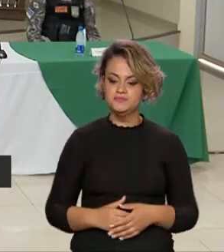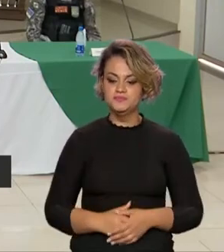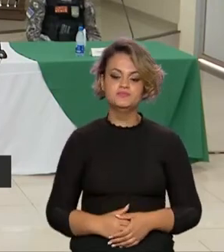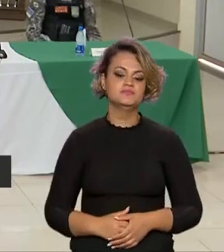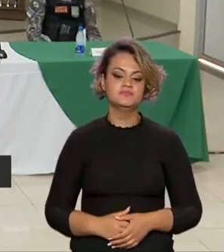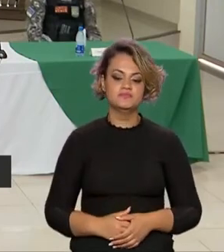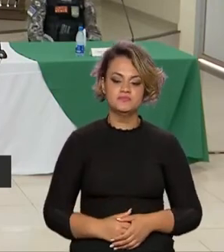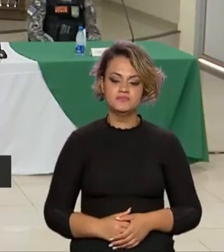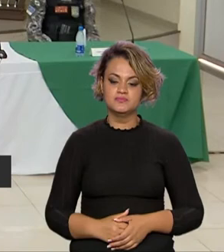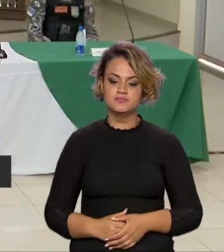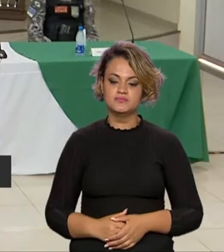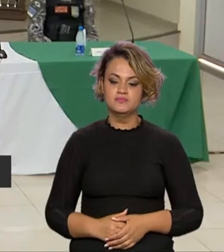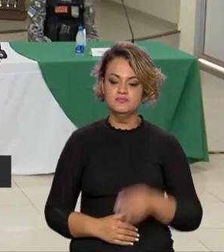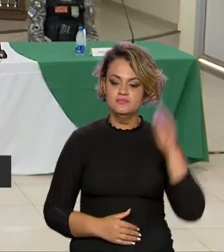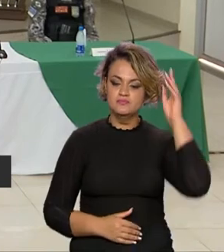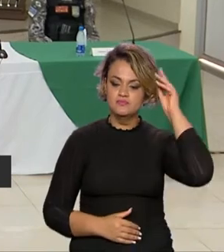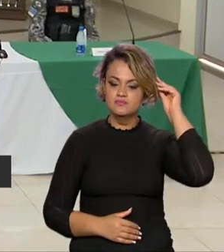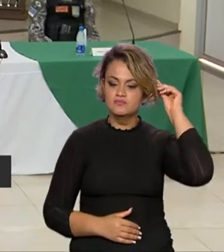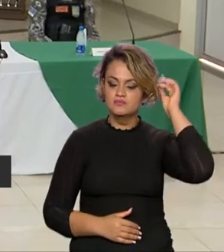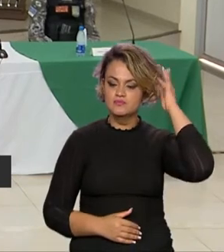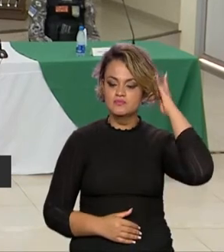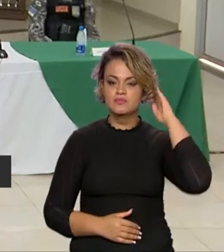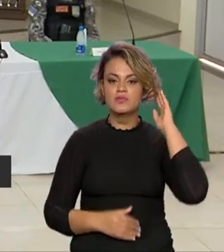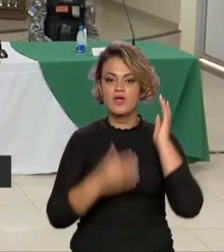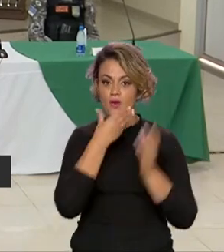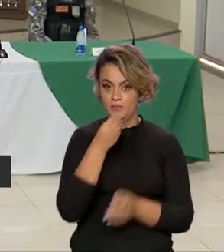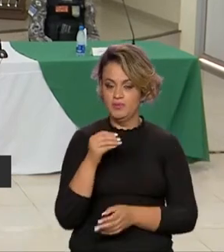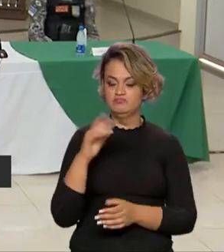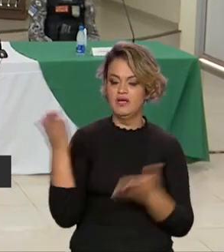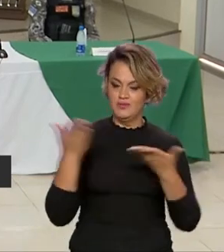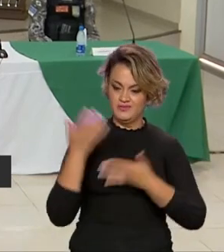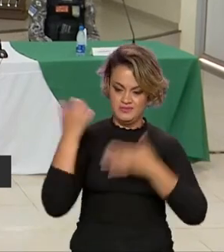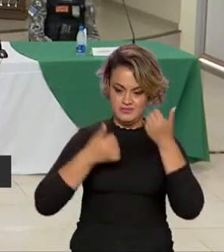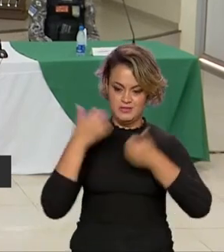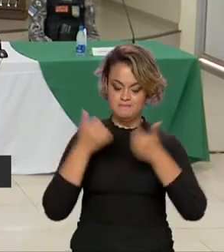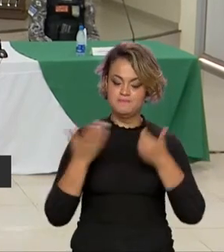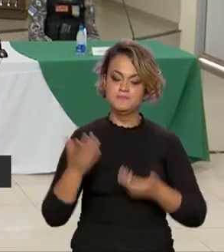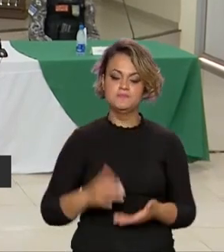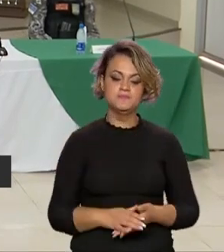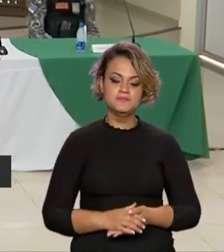Costa Neves, comandante conjunto, realizará algumas considerações iniciais.